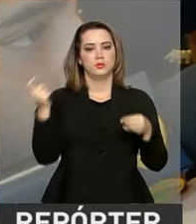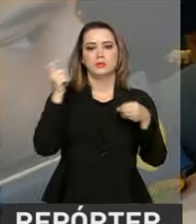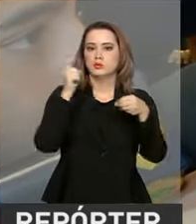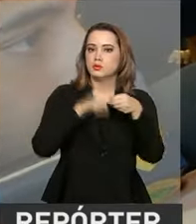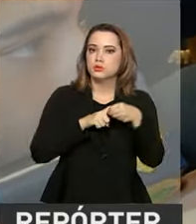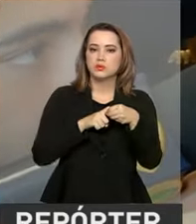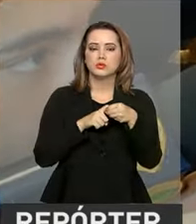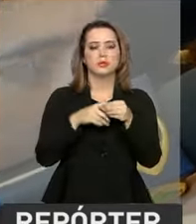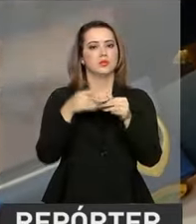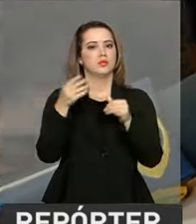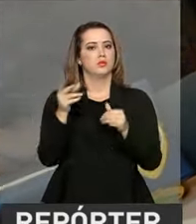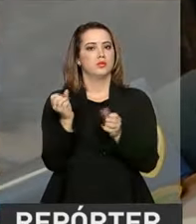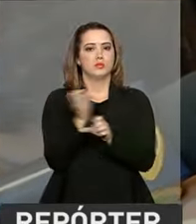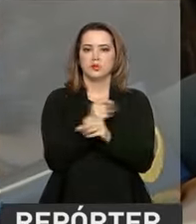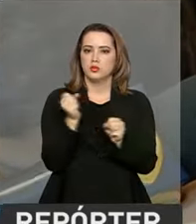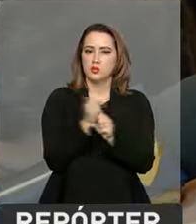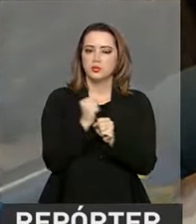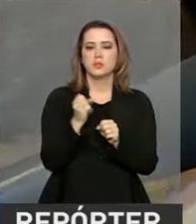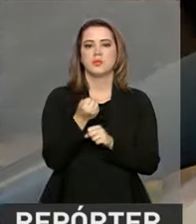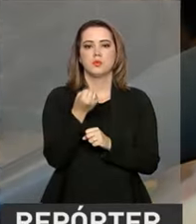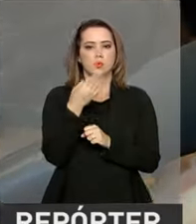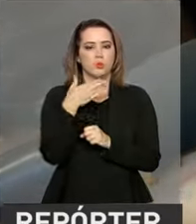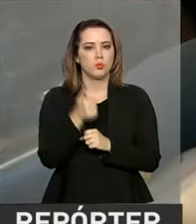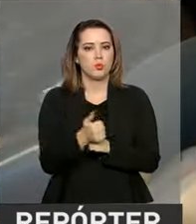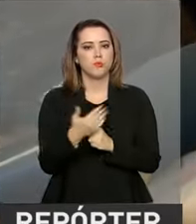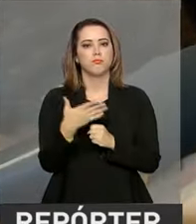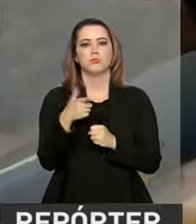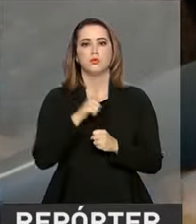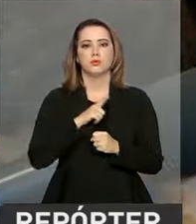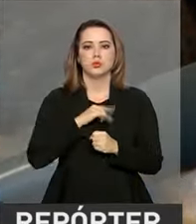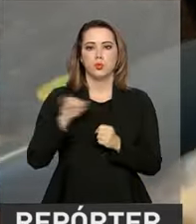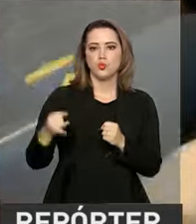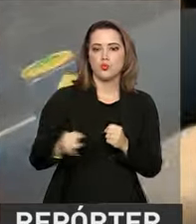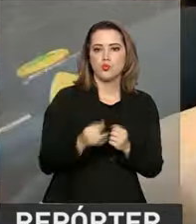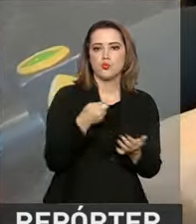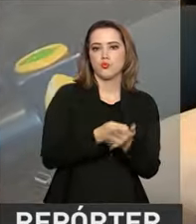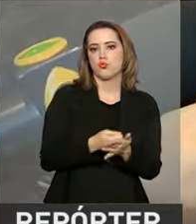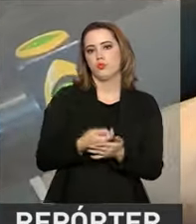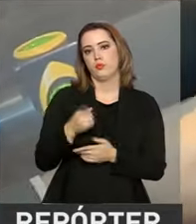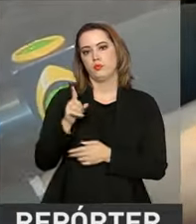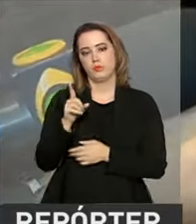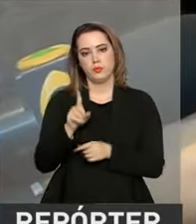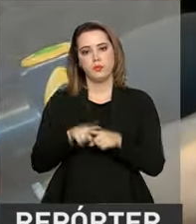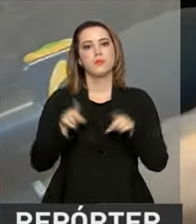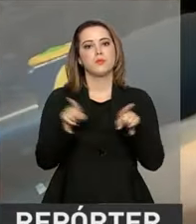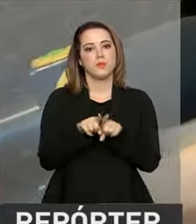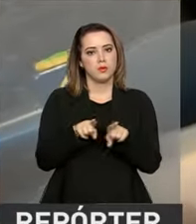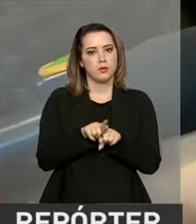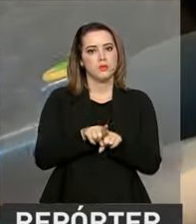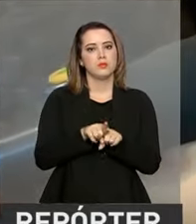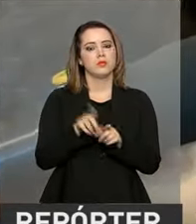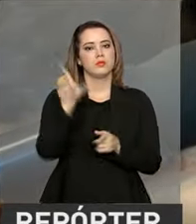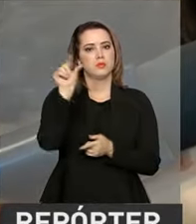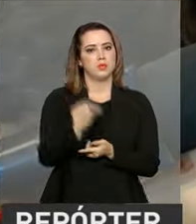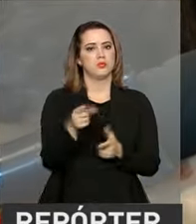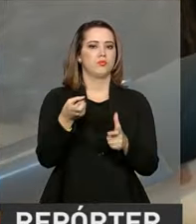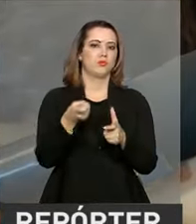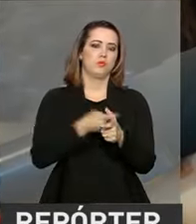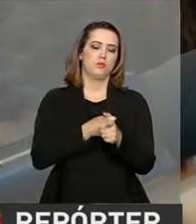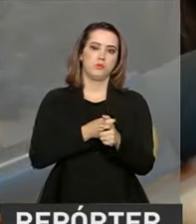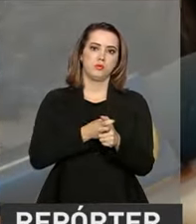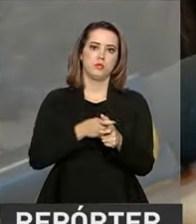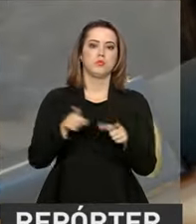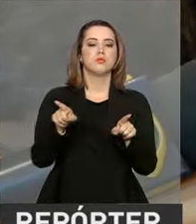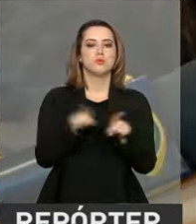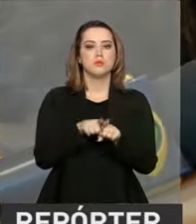ter saldos primários suficientes, não só para pagar os juros e também para amortizar a dívida.